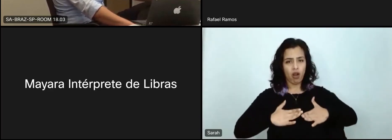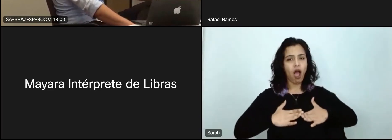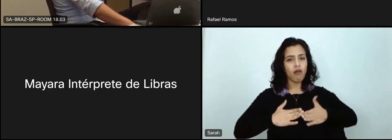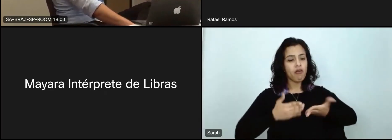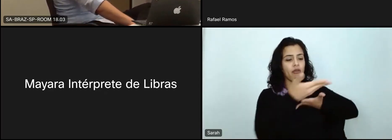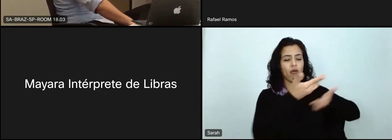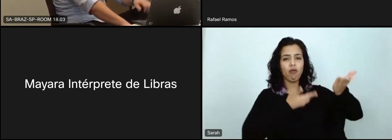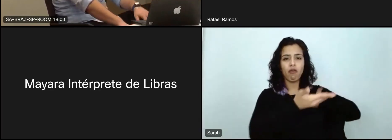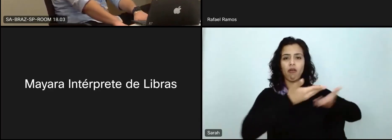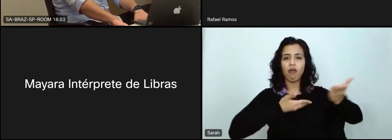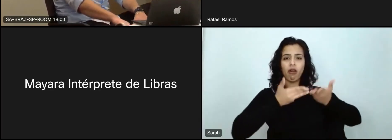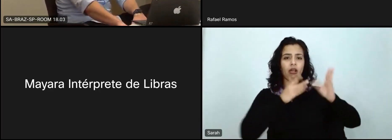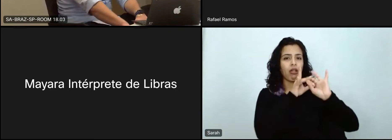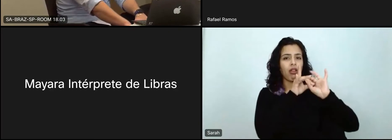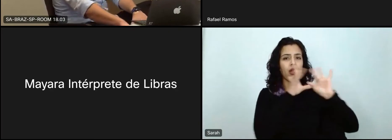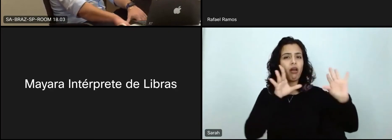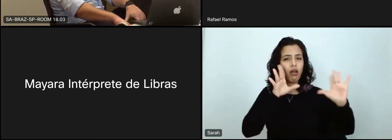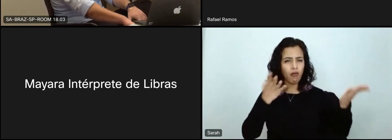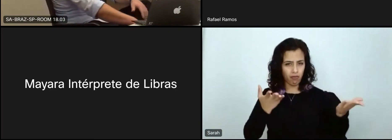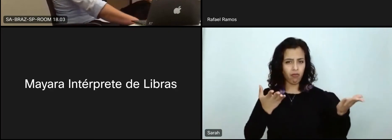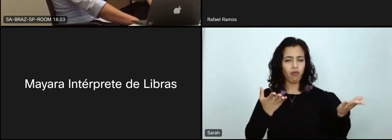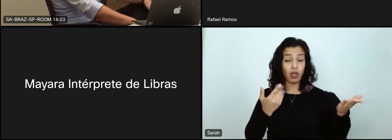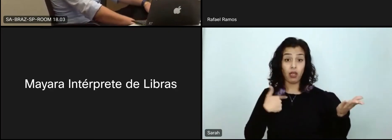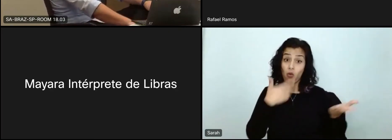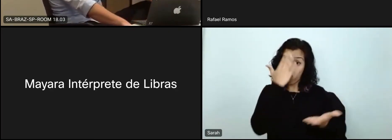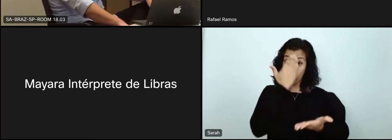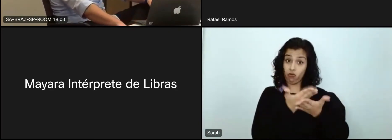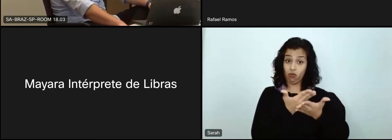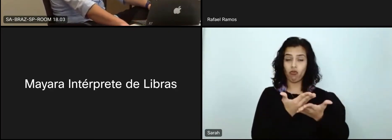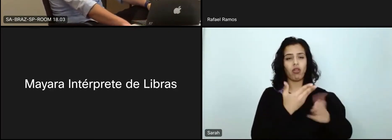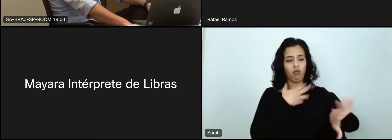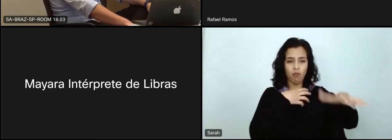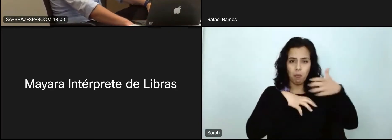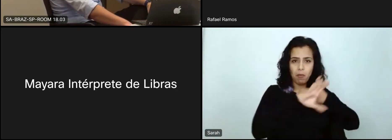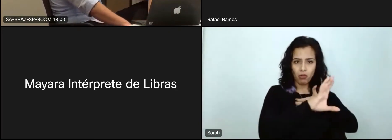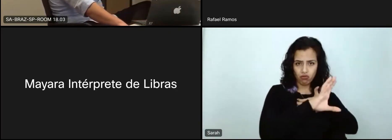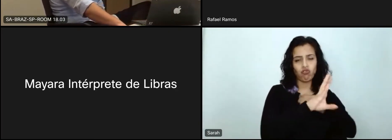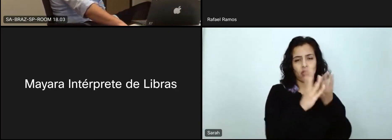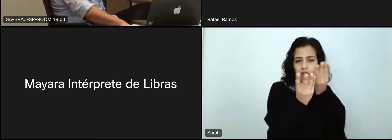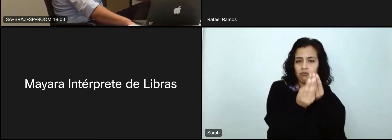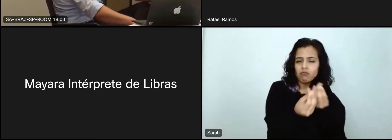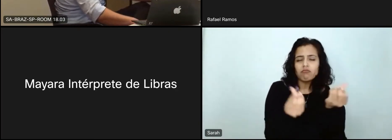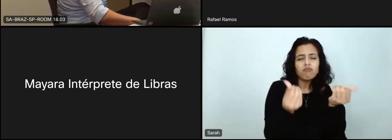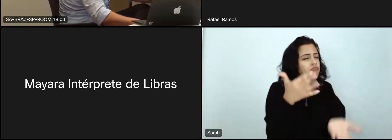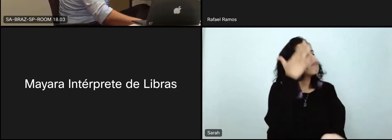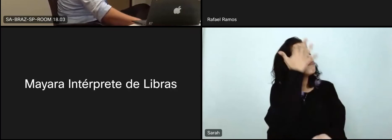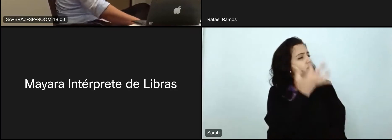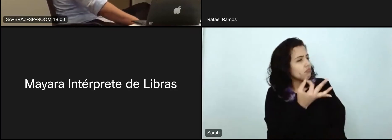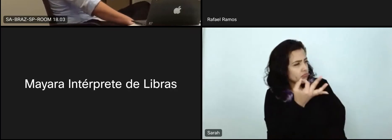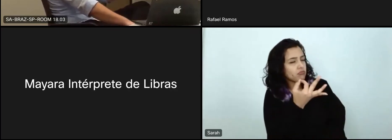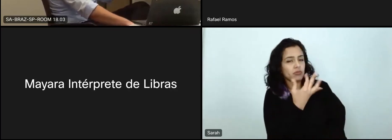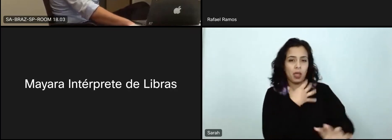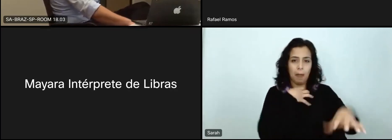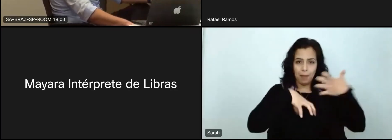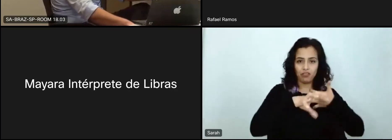ali. Então, eu acho que essa é a grande diferença entre a empatia por ação e a empatia por sentimento. E, Fabi, desculpa